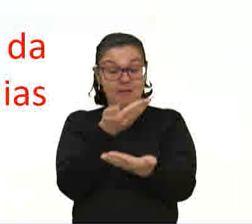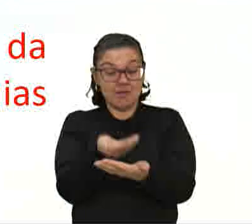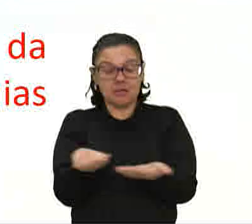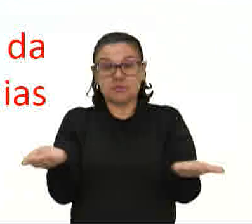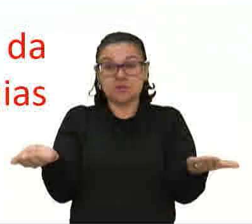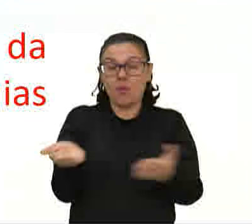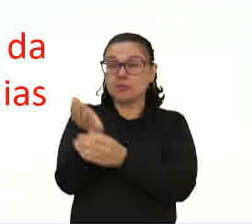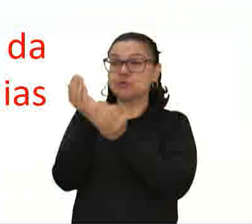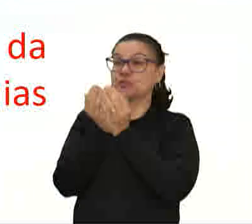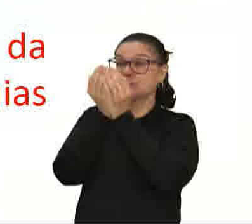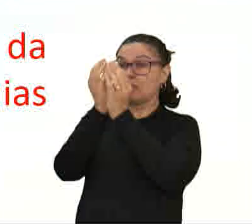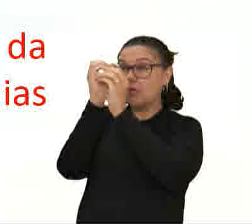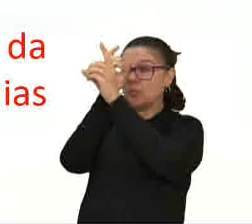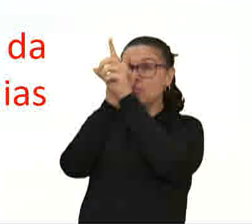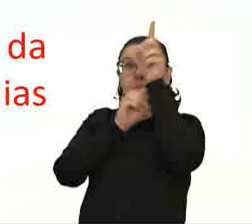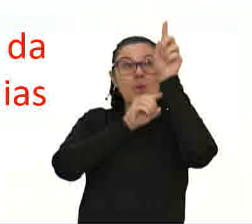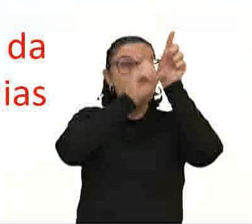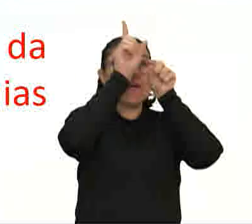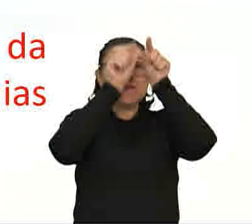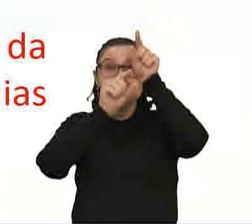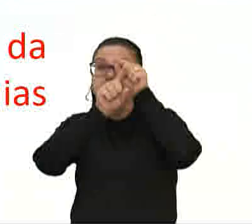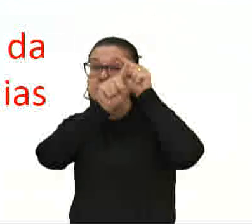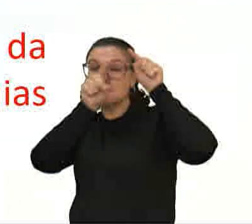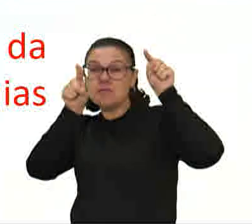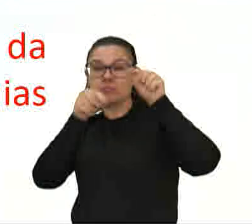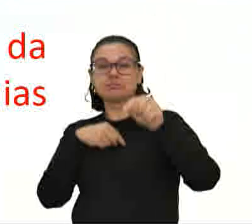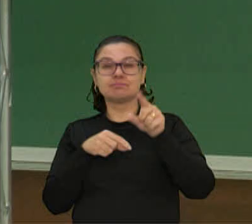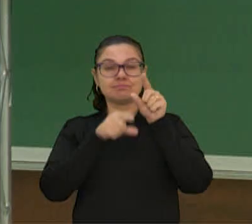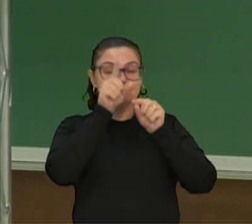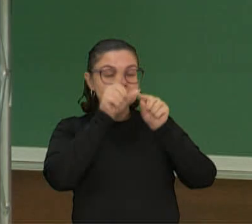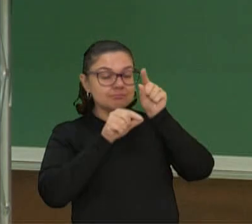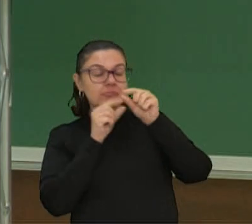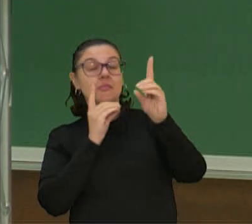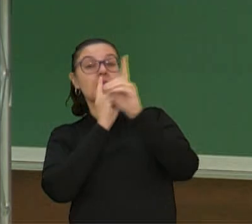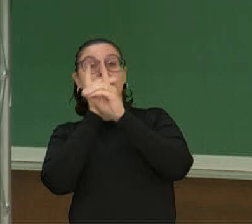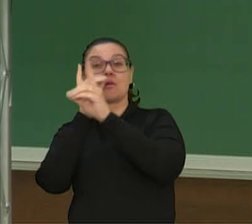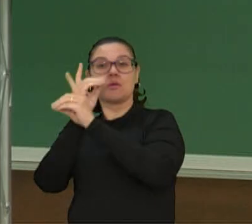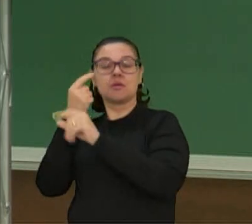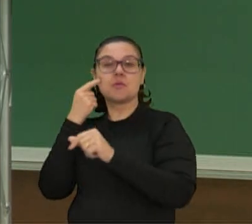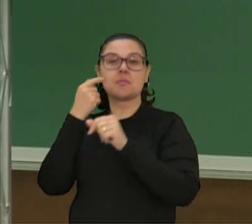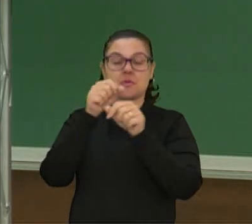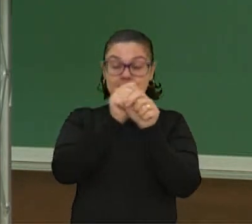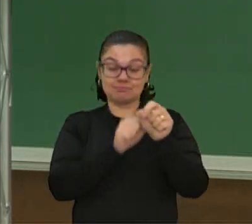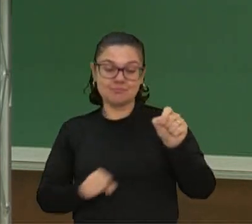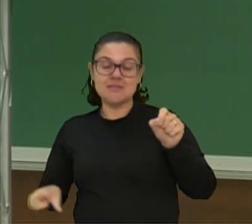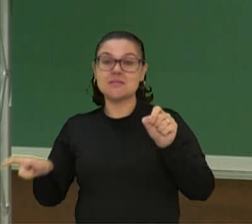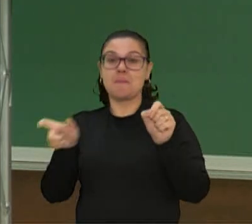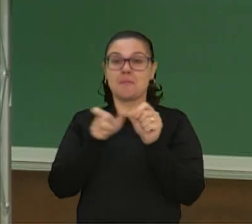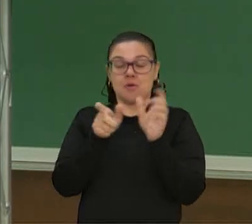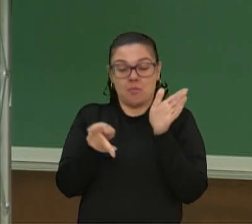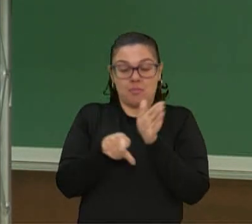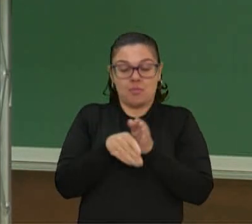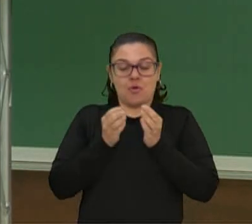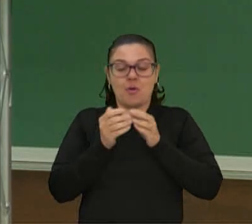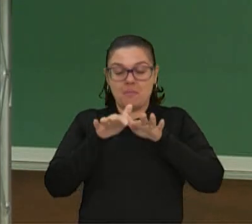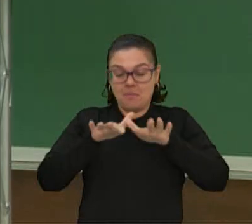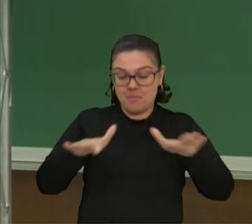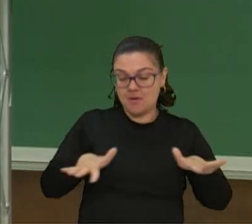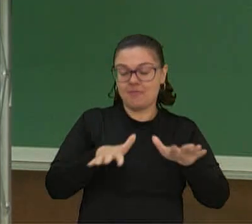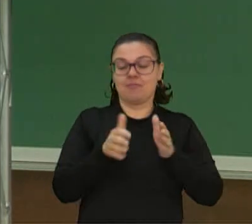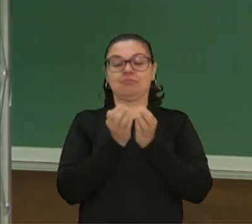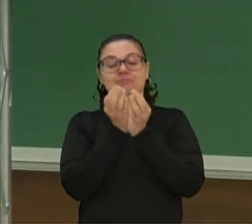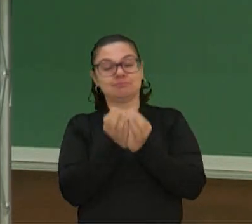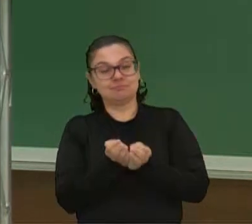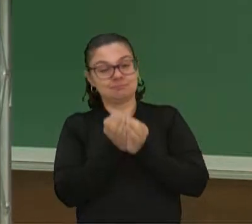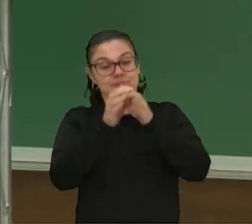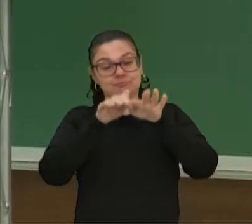né? Mas observem que esse universo semântico, esse campo semântico do mar, do navio, do navegar, das